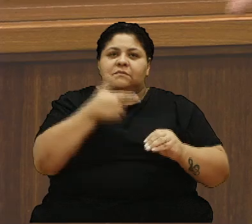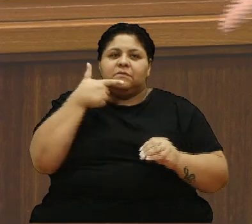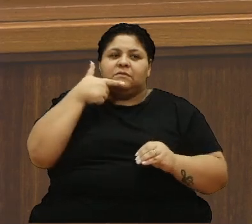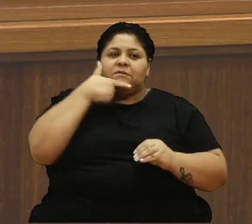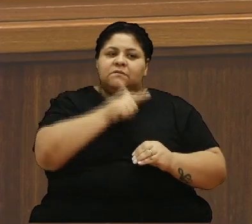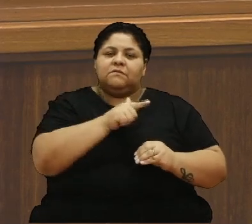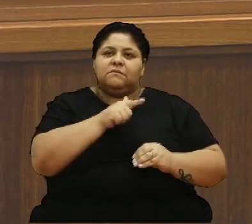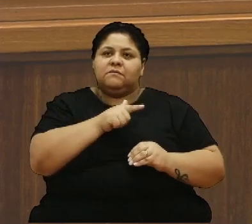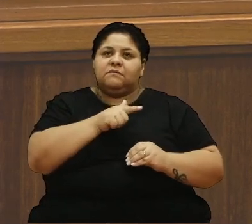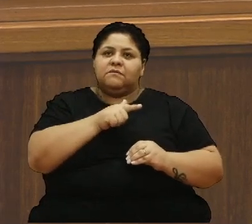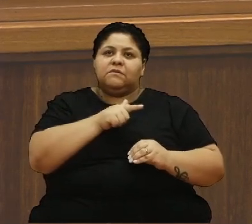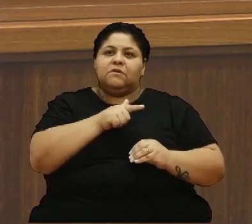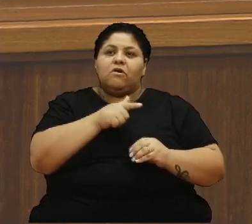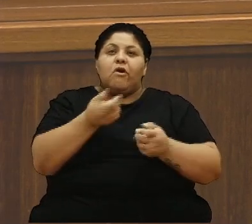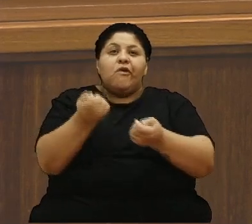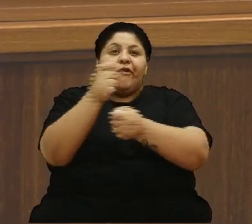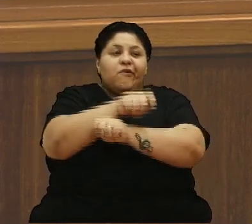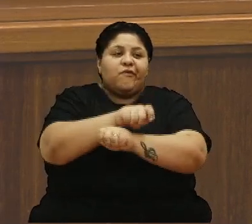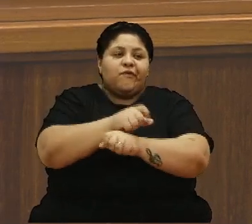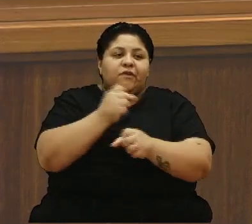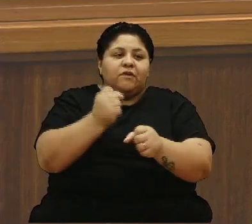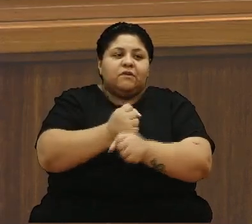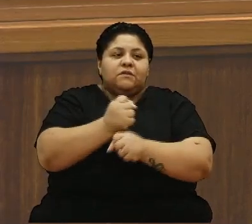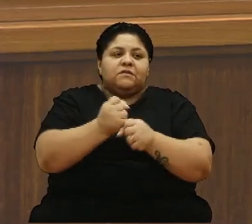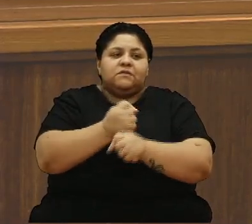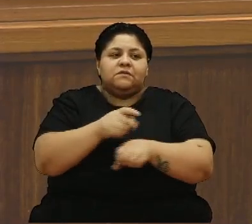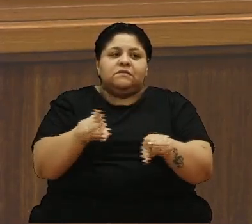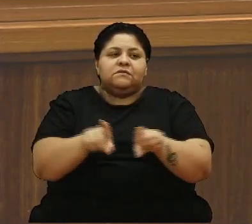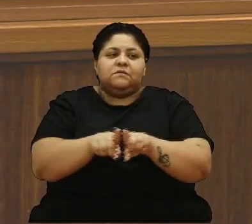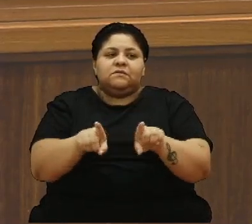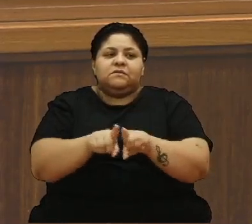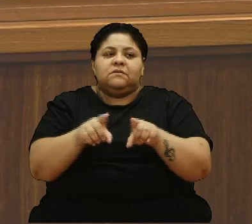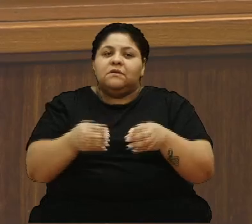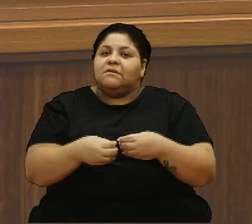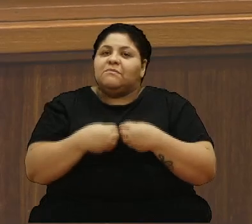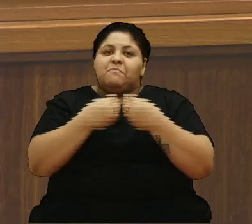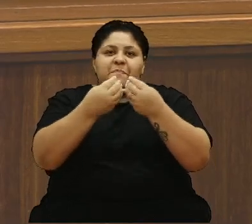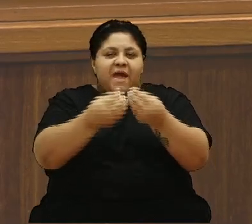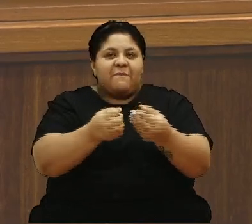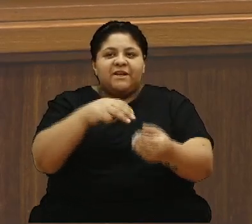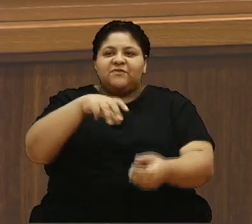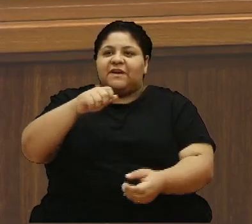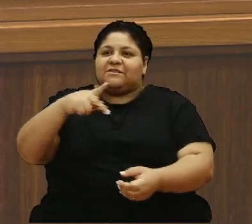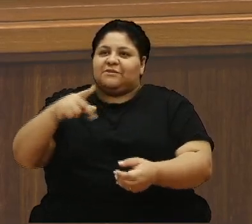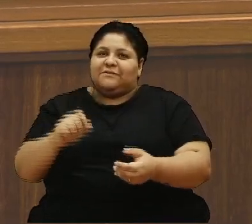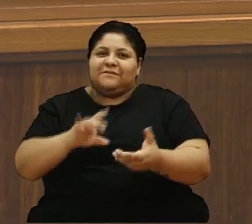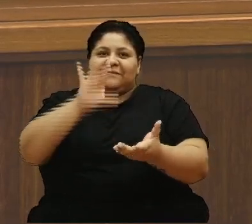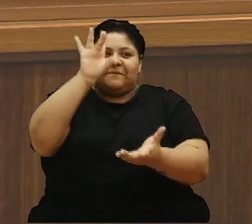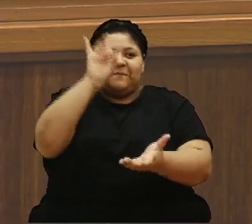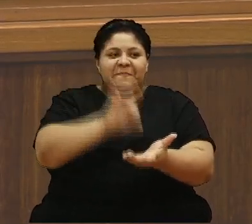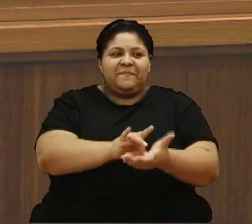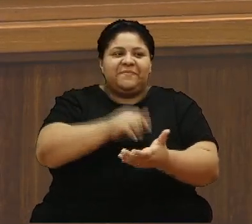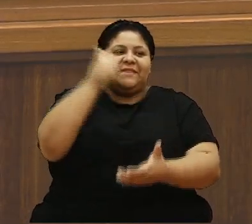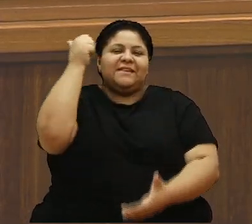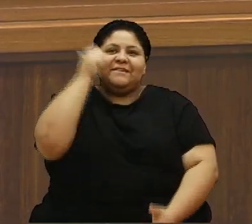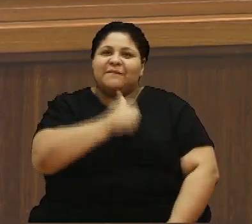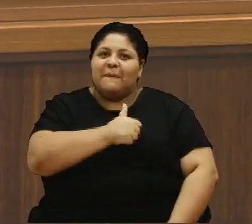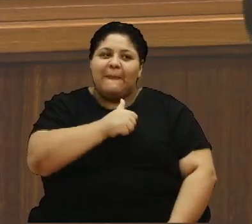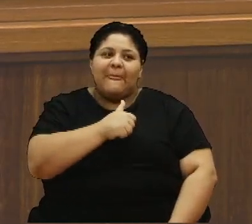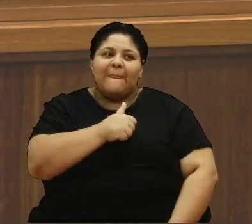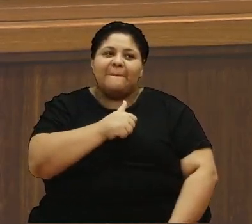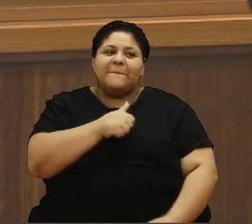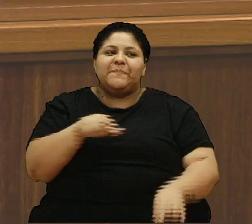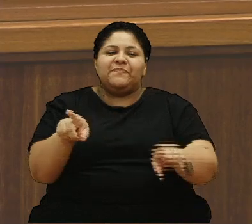na virada do ano, ali nos últimos dias, que vai entregar esse mapa oficialmente para o Ministério das Mulheres ou para a Caixa.